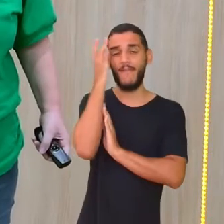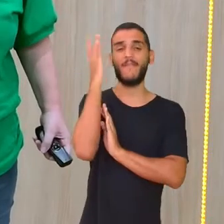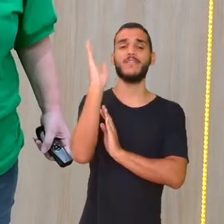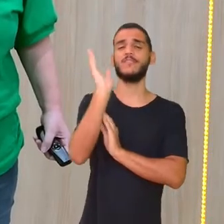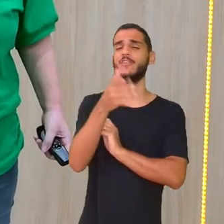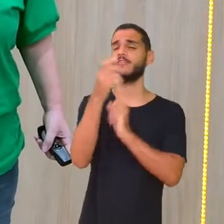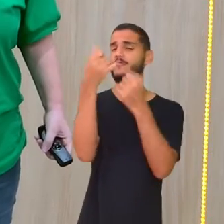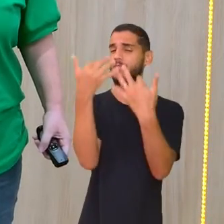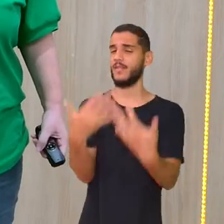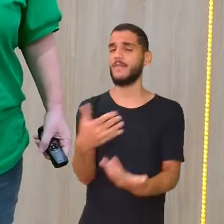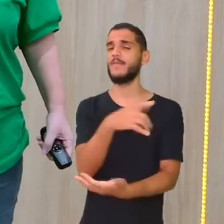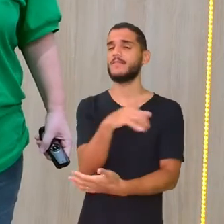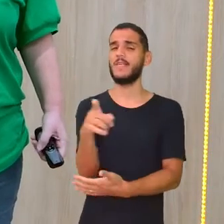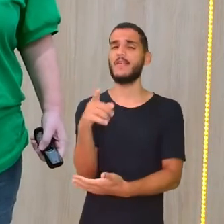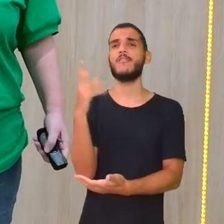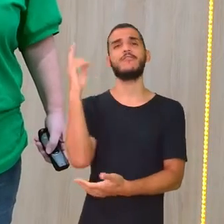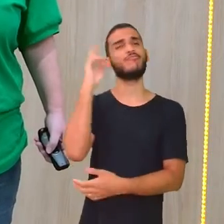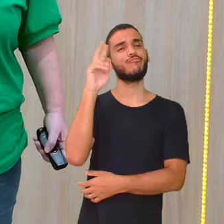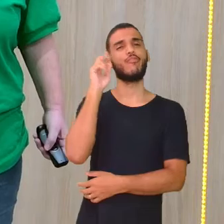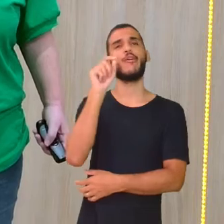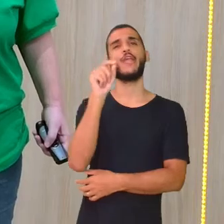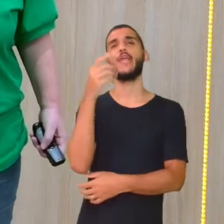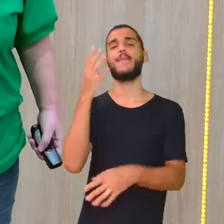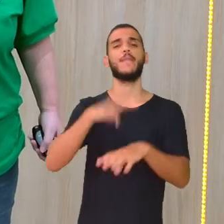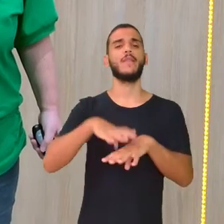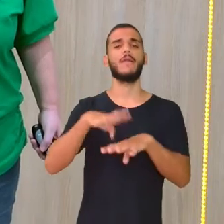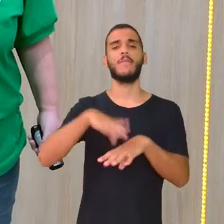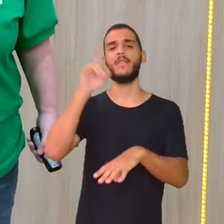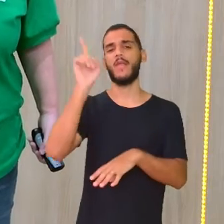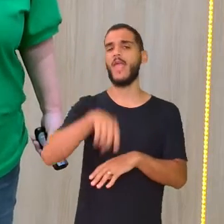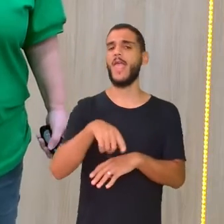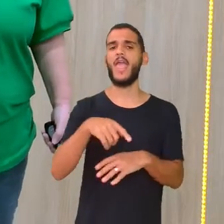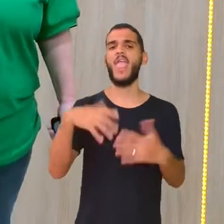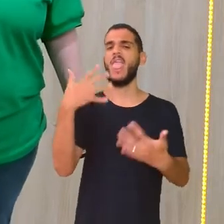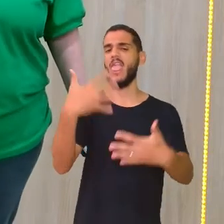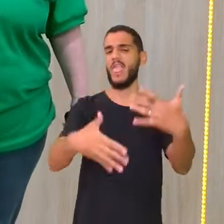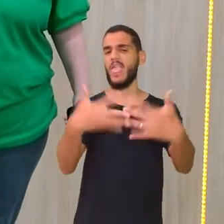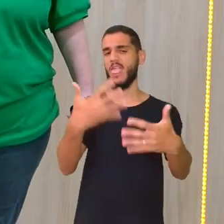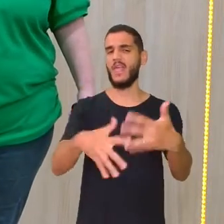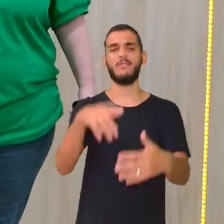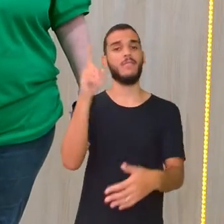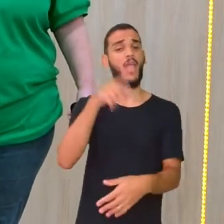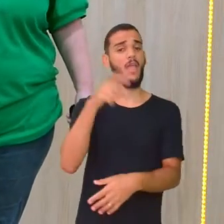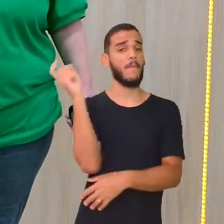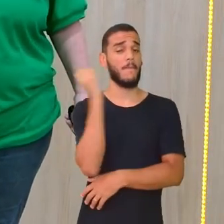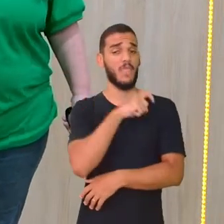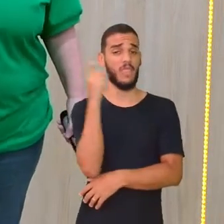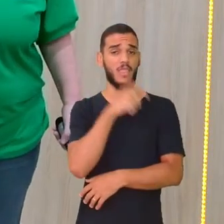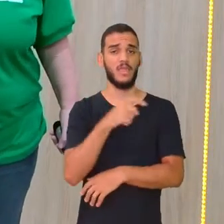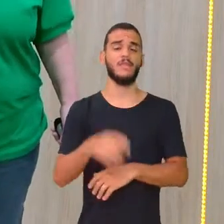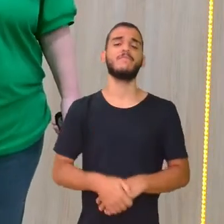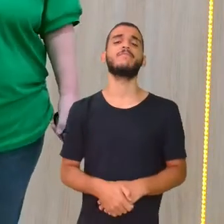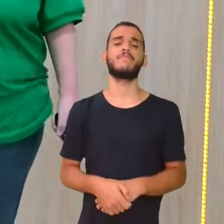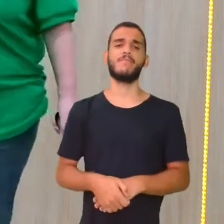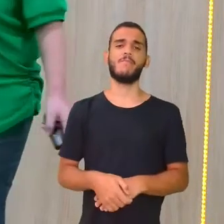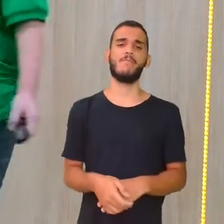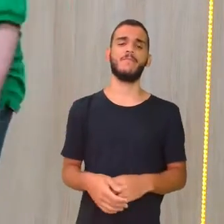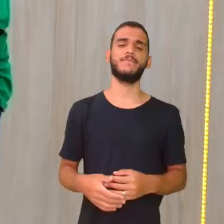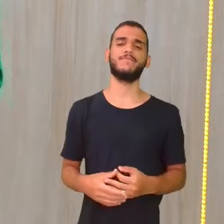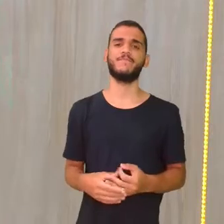já disse, essa história que matemática é complicada, isso é fake news. Antigamente a gente dizia, mentira